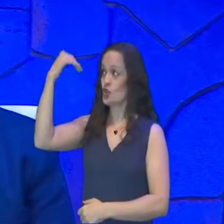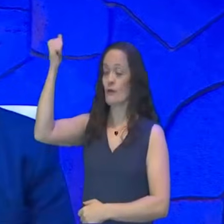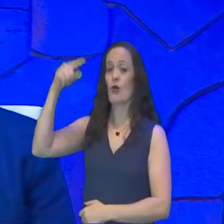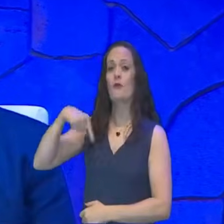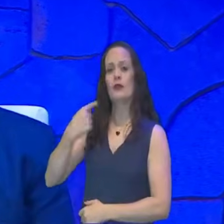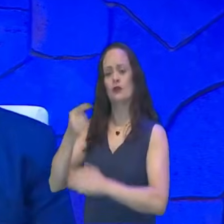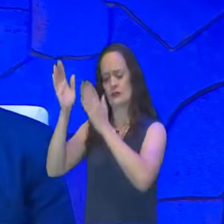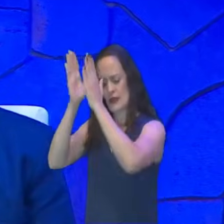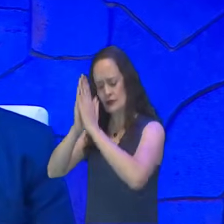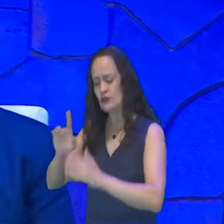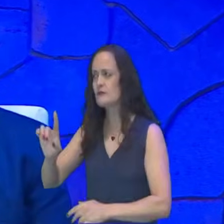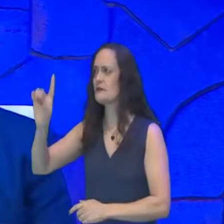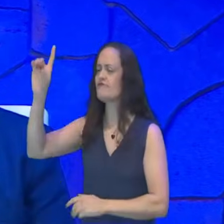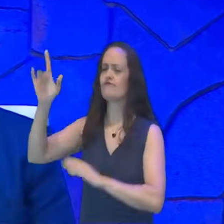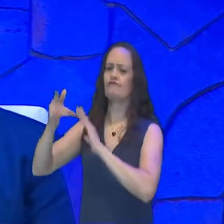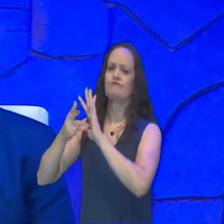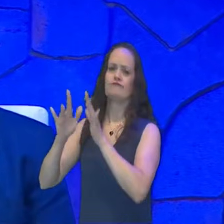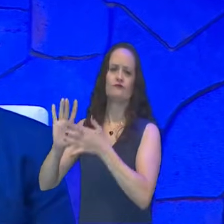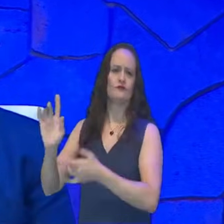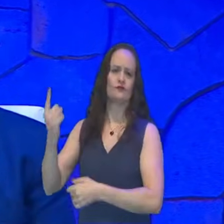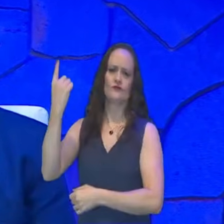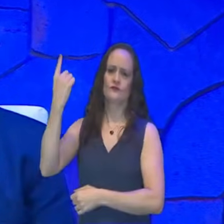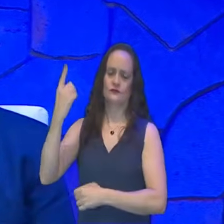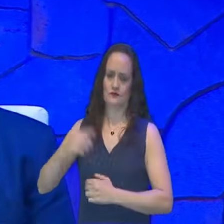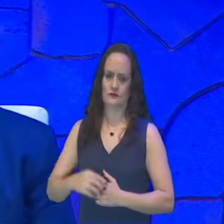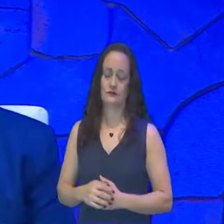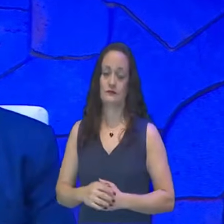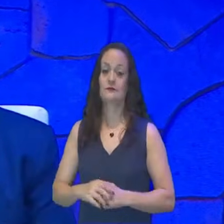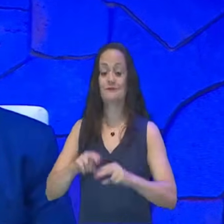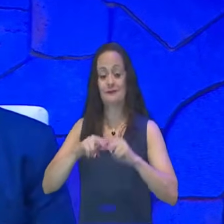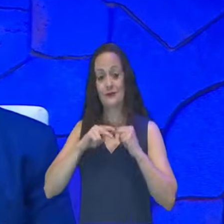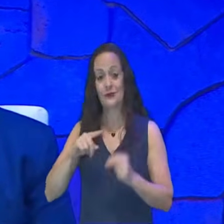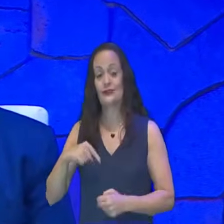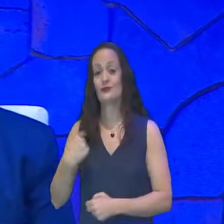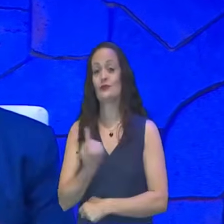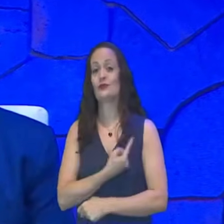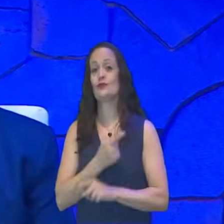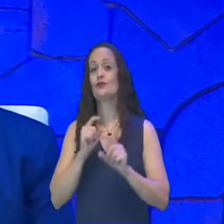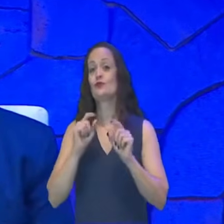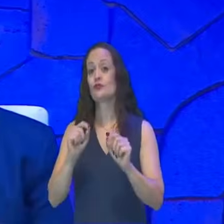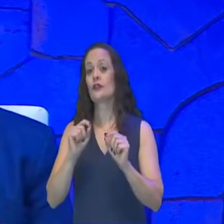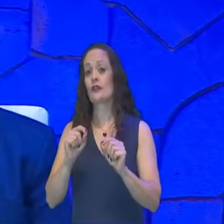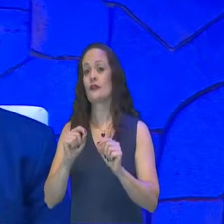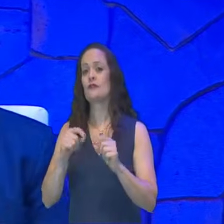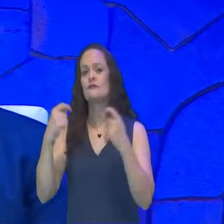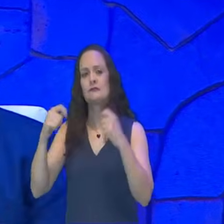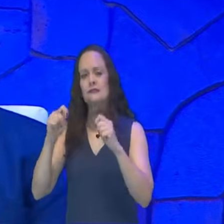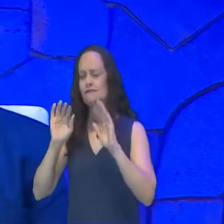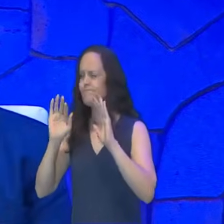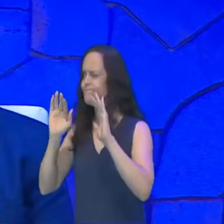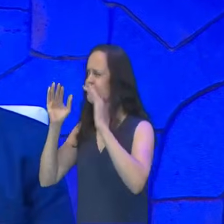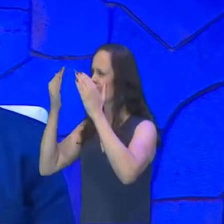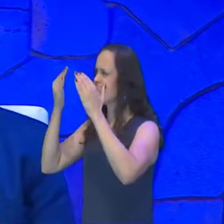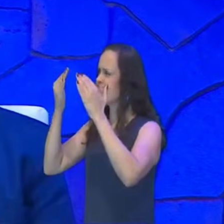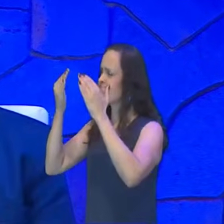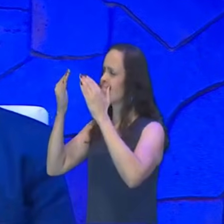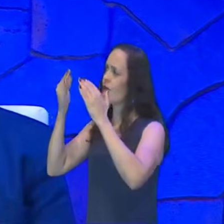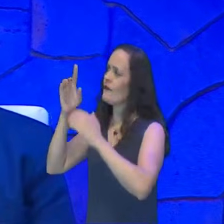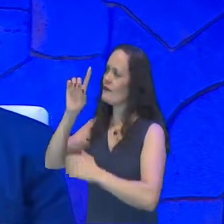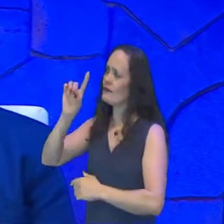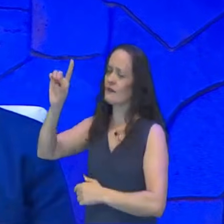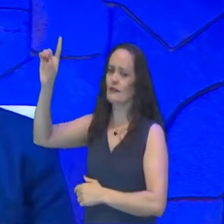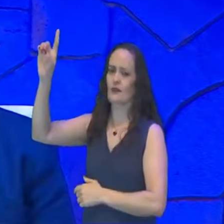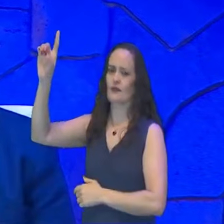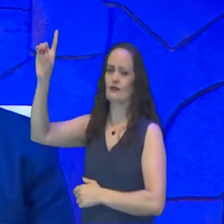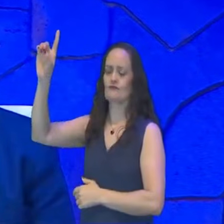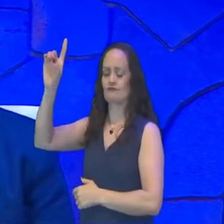para adorar a Jesus. E é por isso, meus irmãos, que Ele deve ser o único a ocupar o